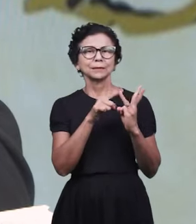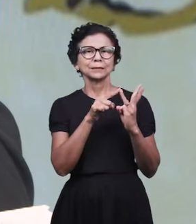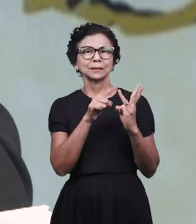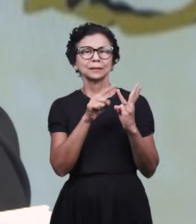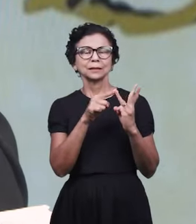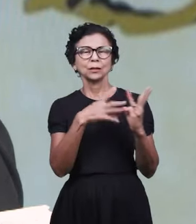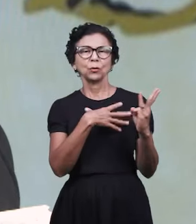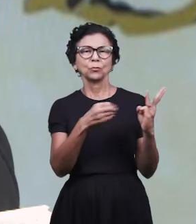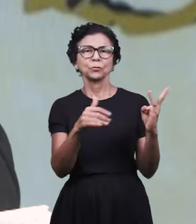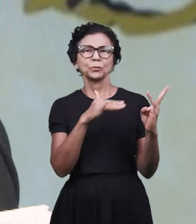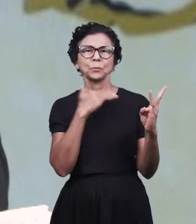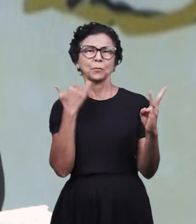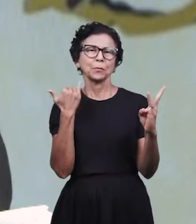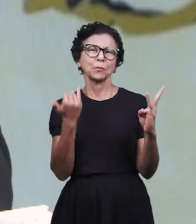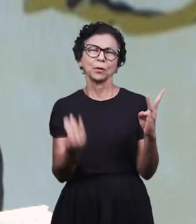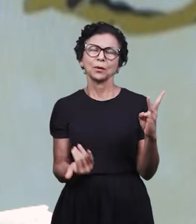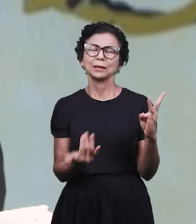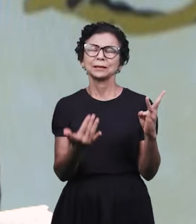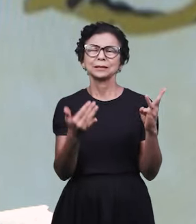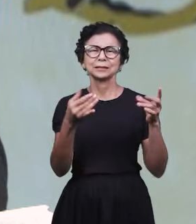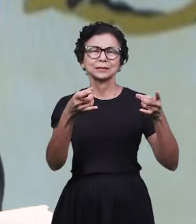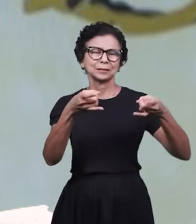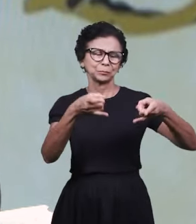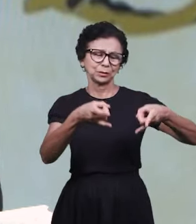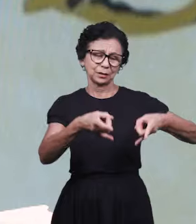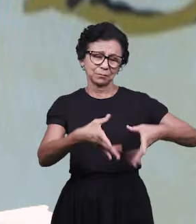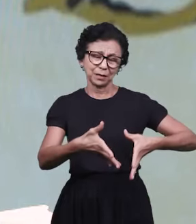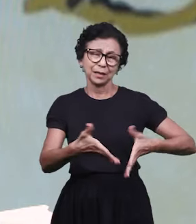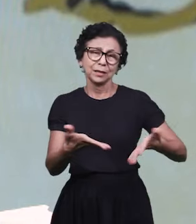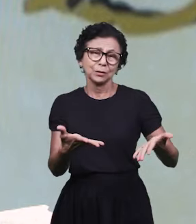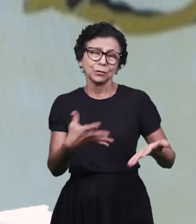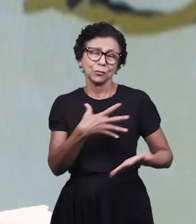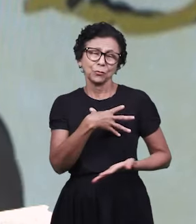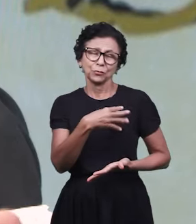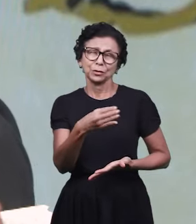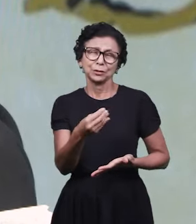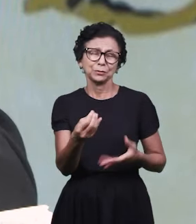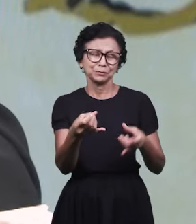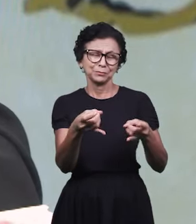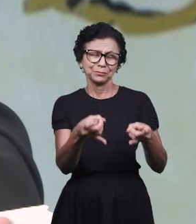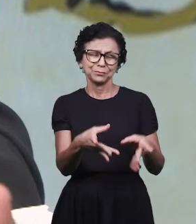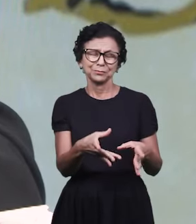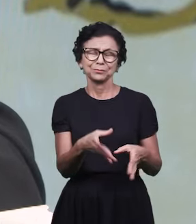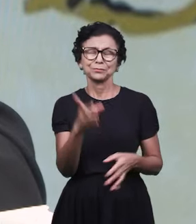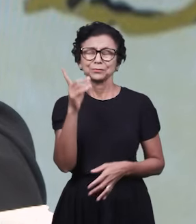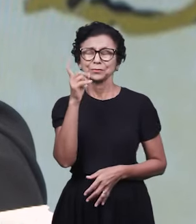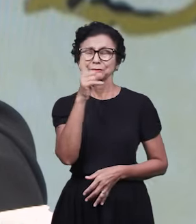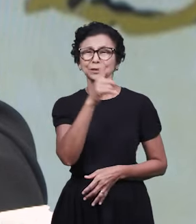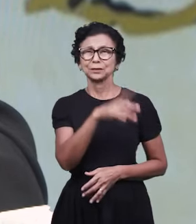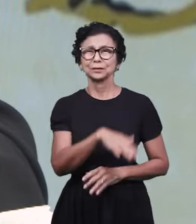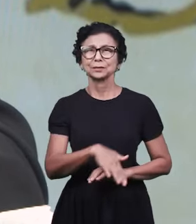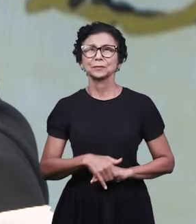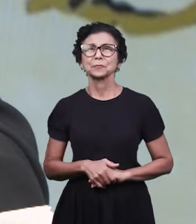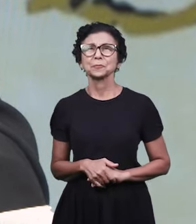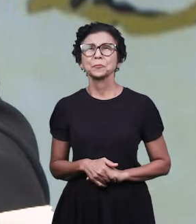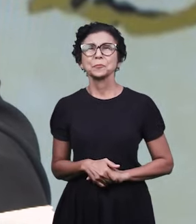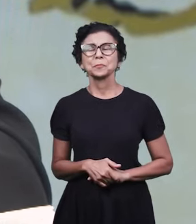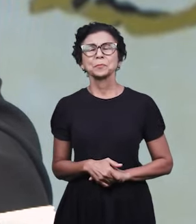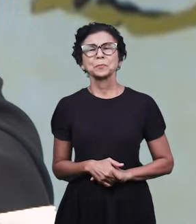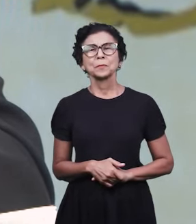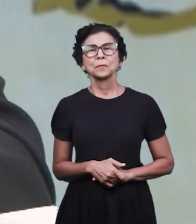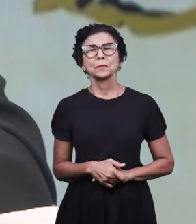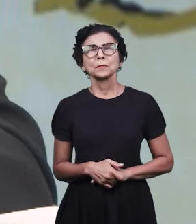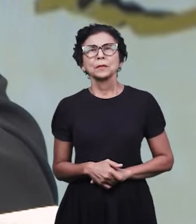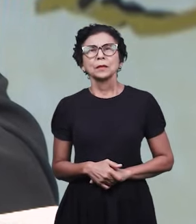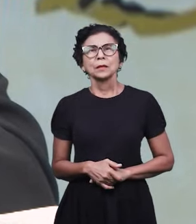E fizemos a parte do sepultamento, né? Imagina uma mãe enterrar o filho, é muito difícil. Só que quando no